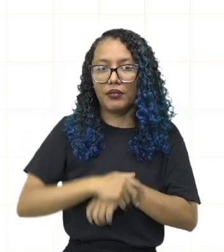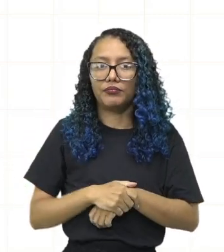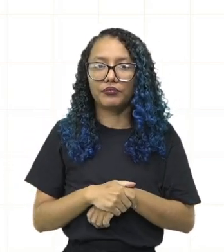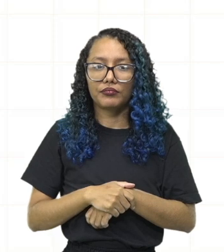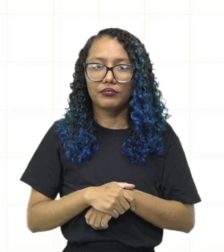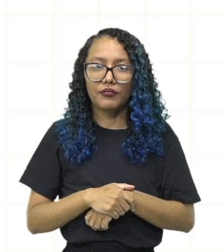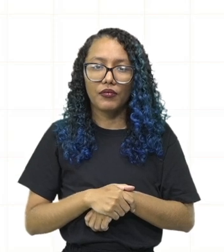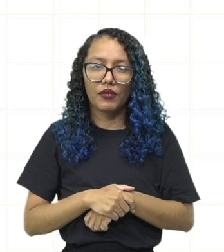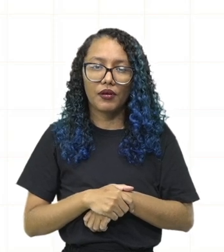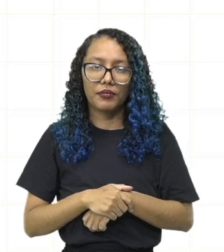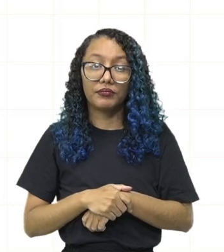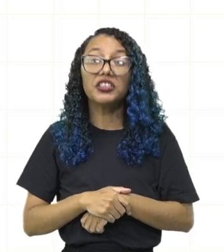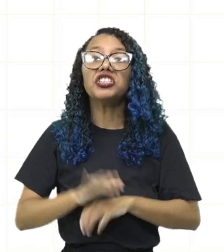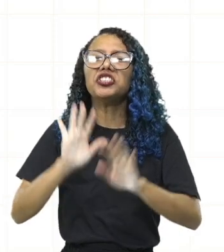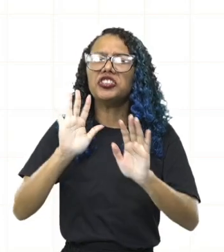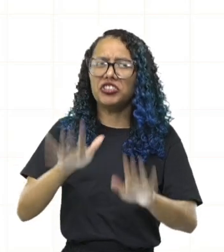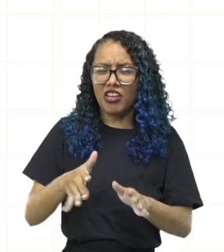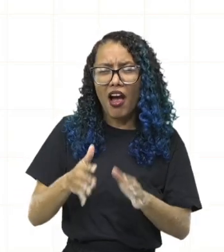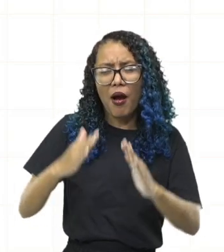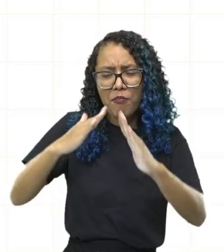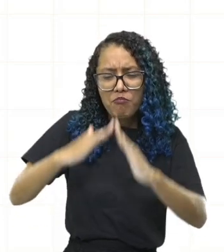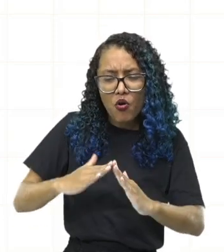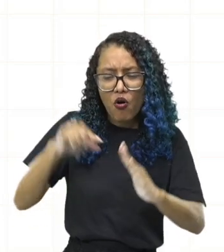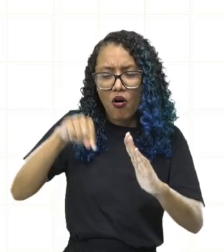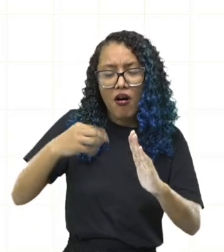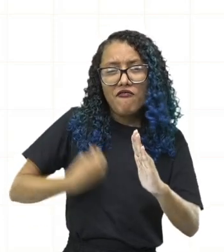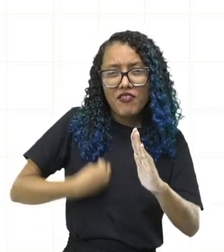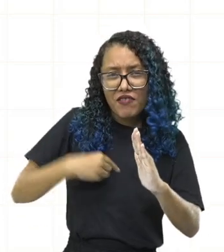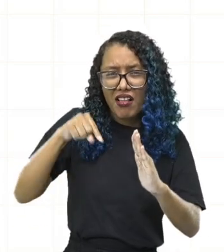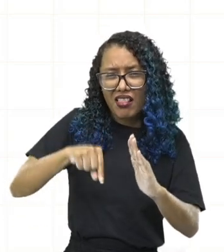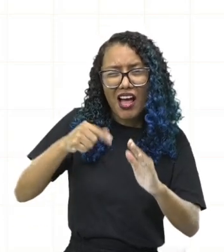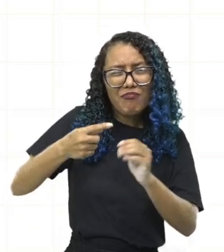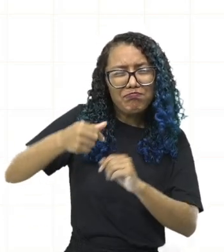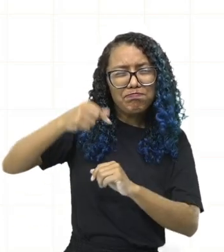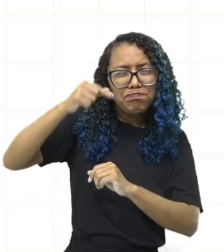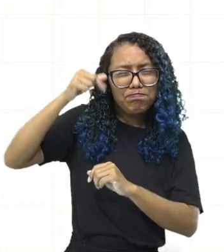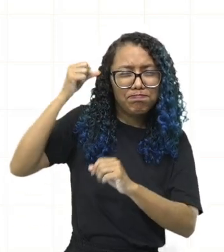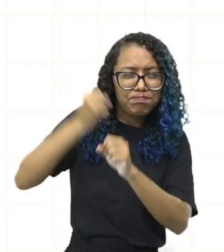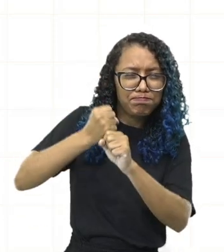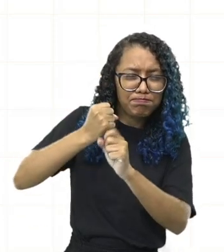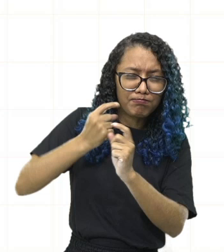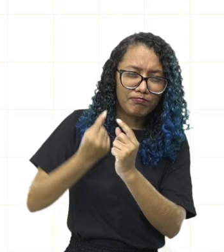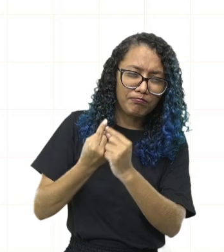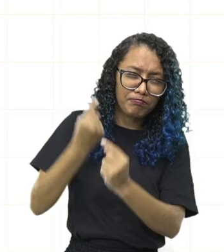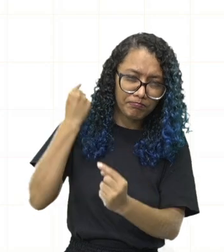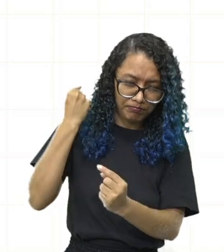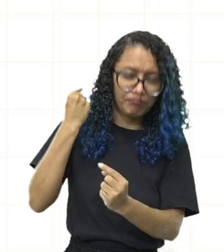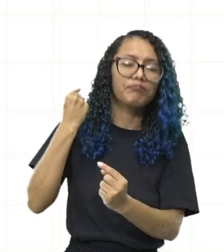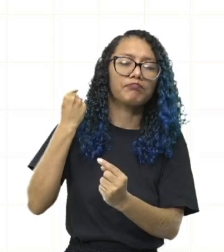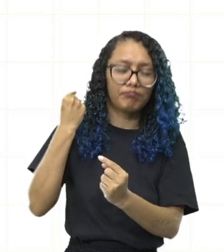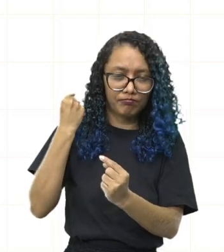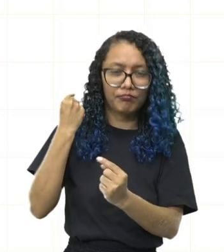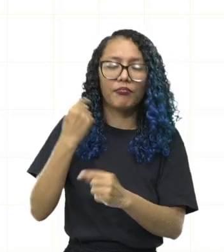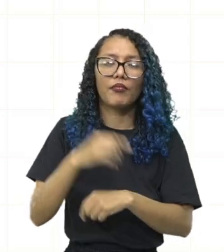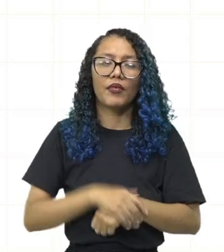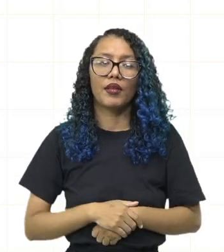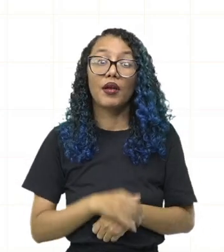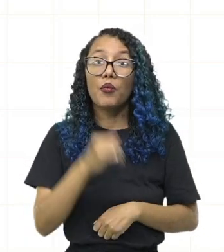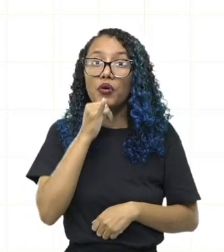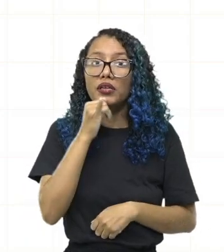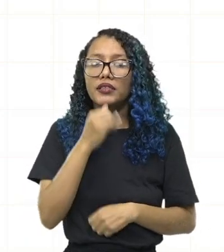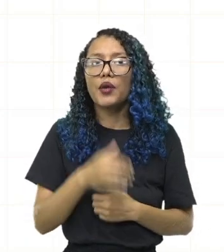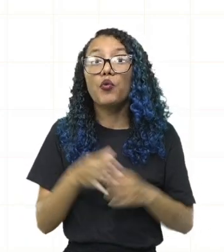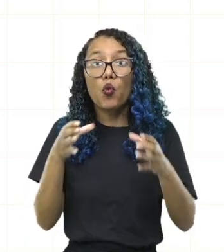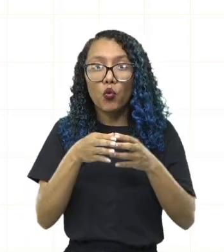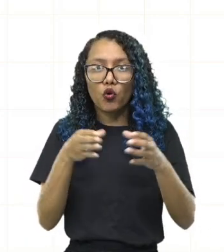sua criação, tá bom? Então, depois, digamos que a população quer ir depois para aquela